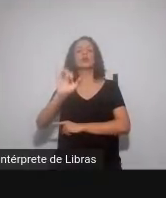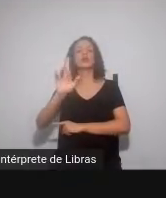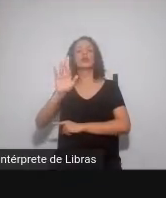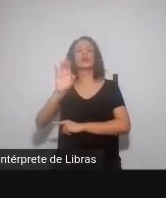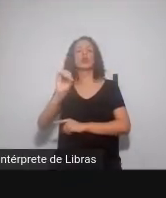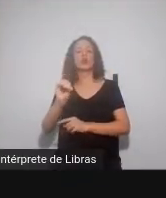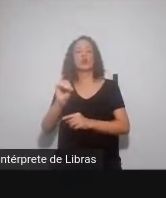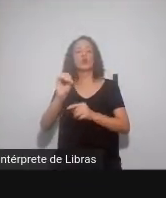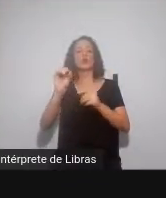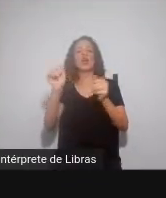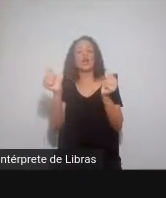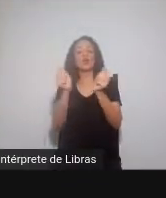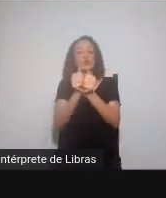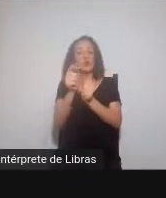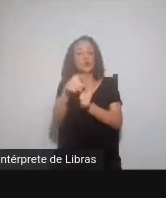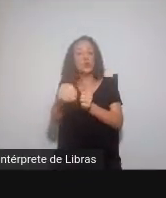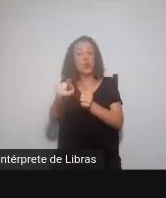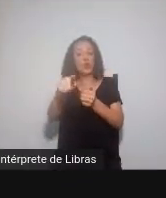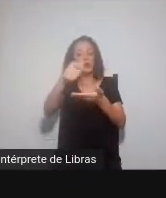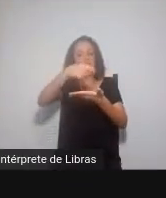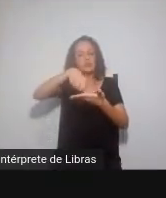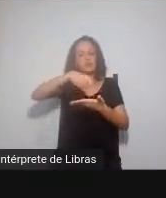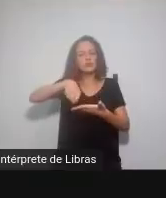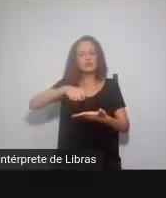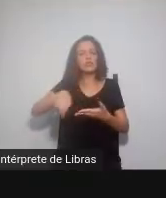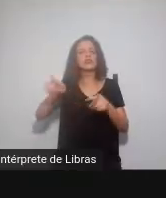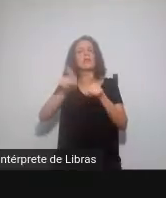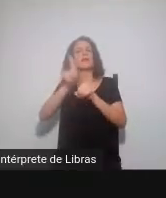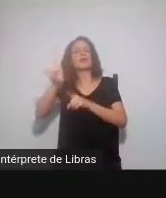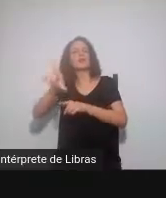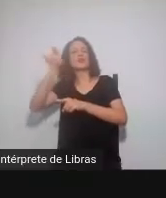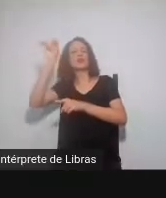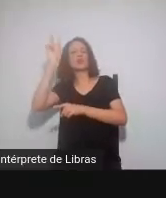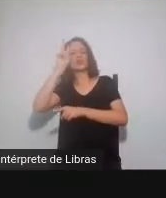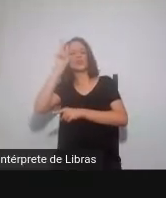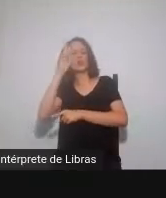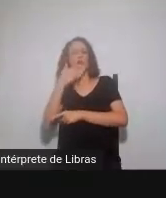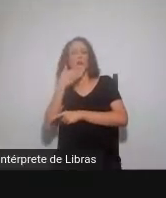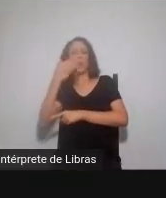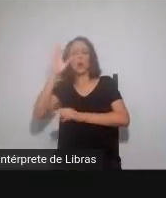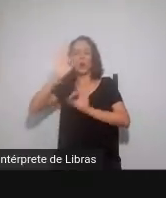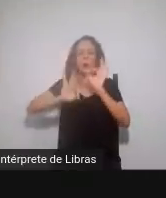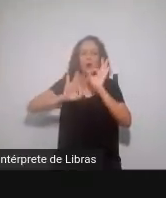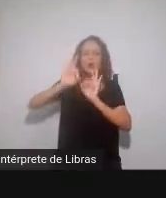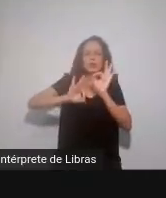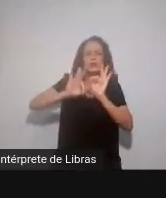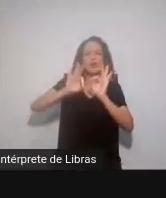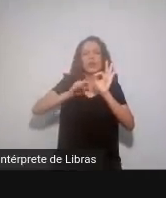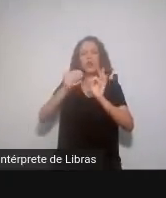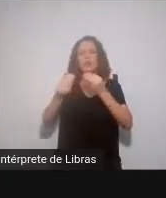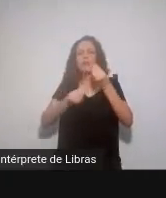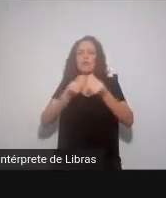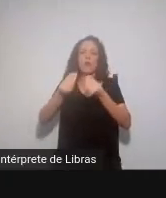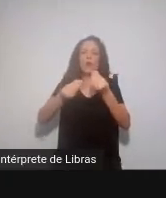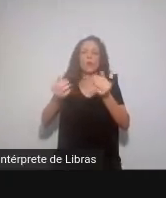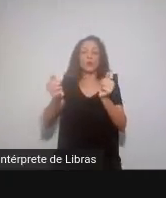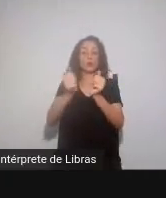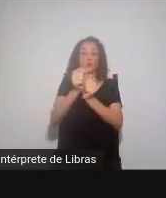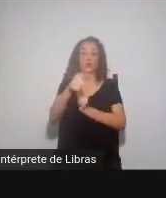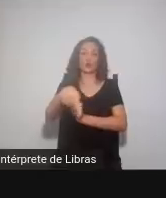escutar contos clássicos, escolher a história, elaborar o roteiro, enfim. Ao lado, duas